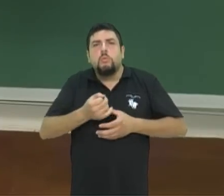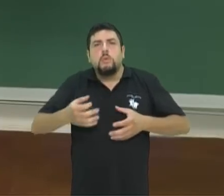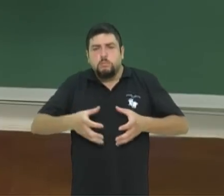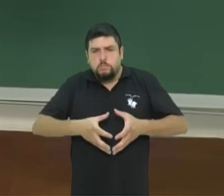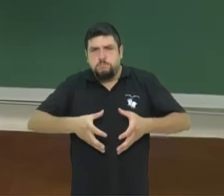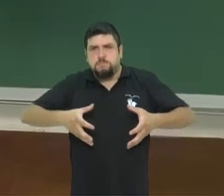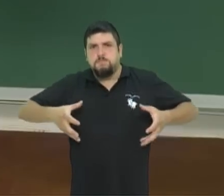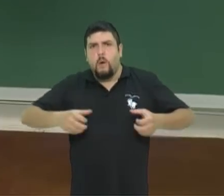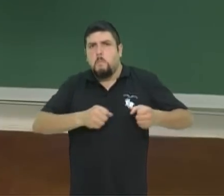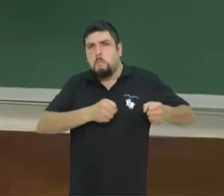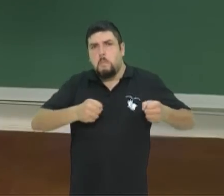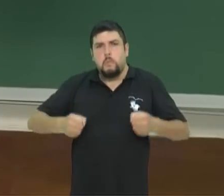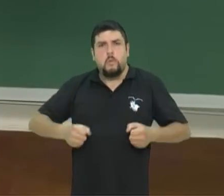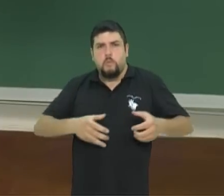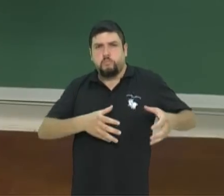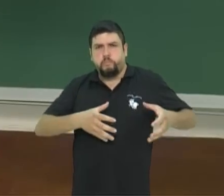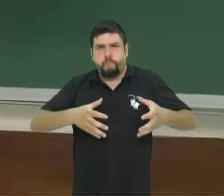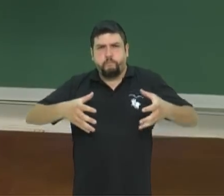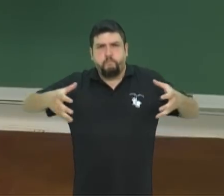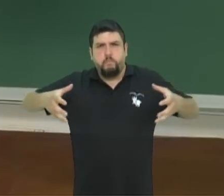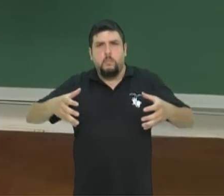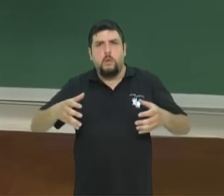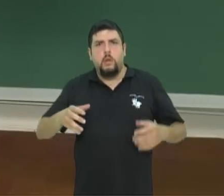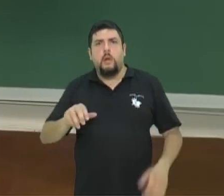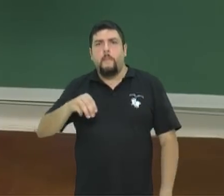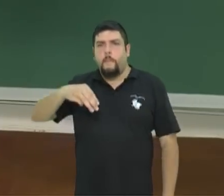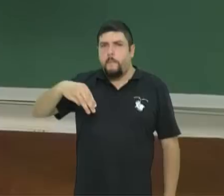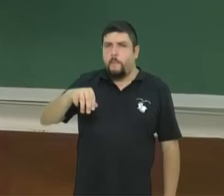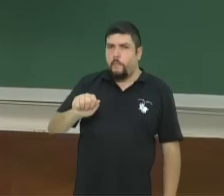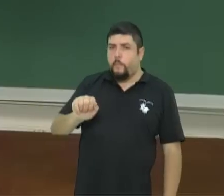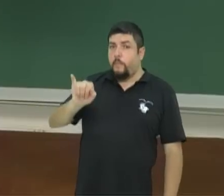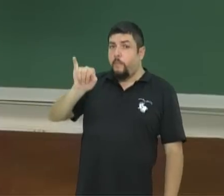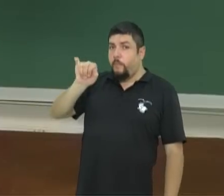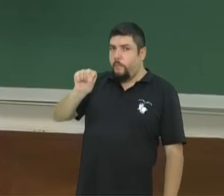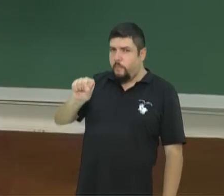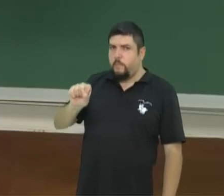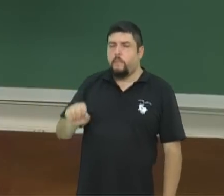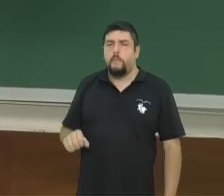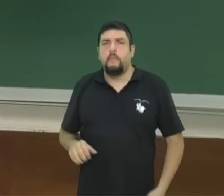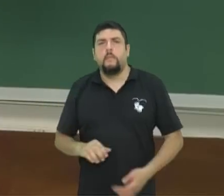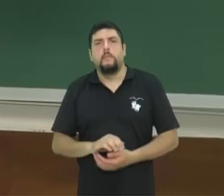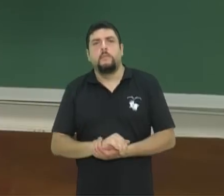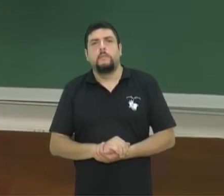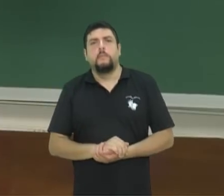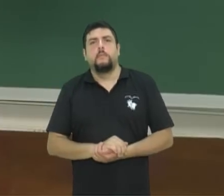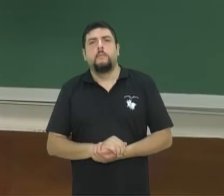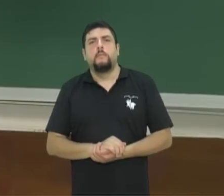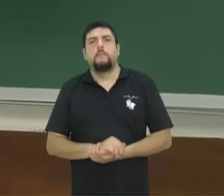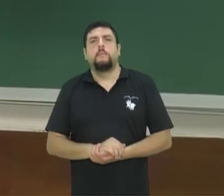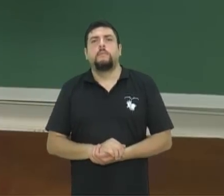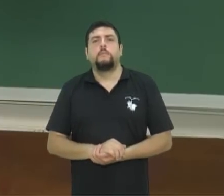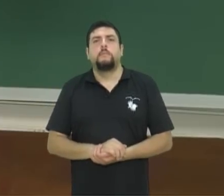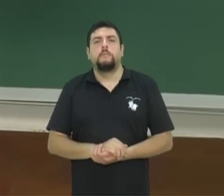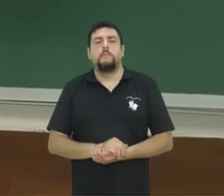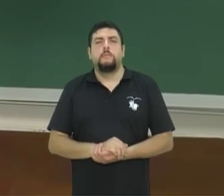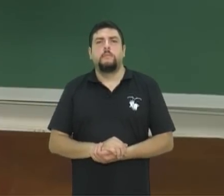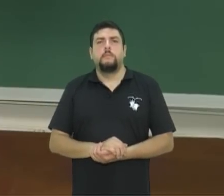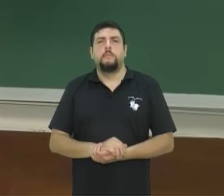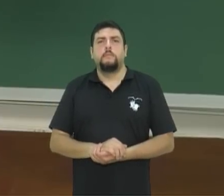que mais tinha poder, então esse mais é com o i, né? Ele ilustra ali uma aditiva, uma adição,